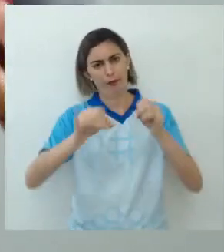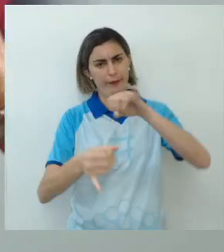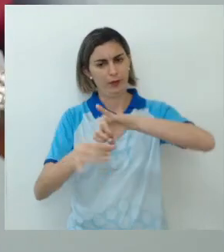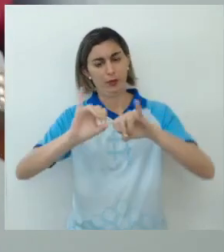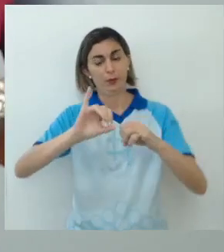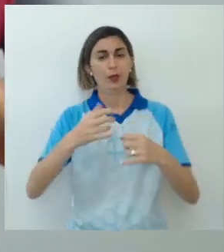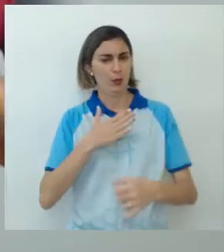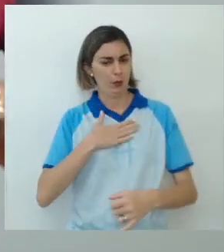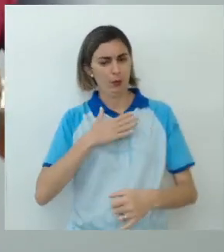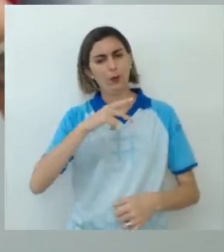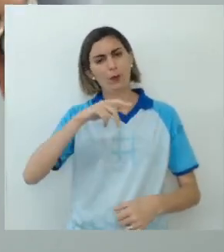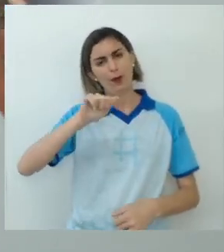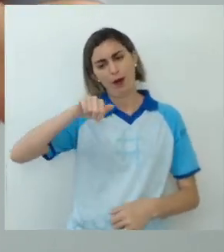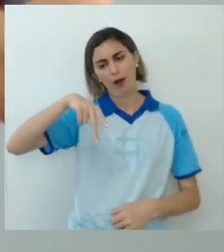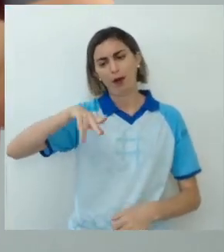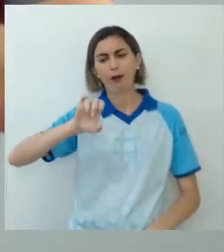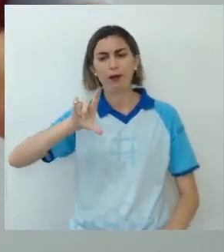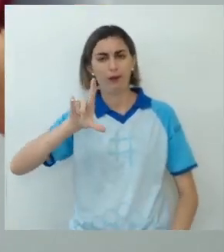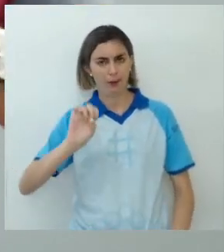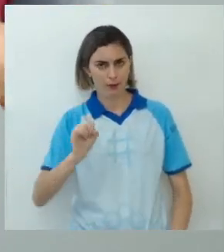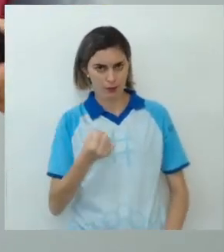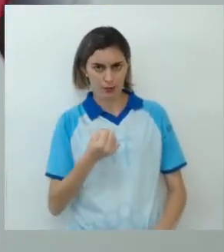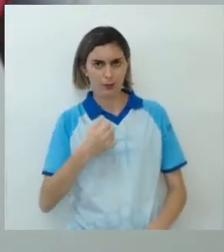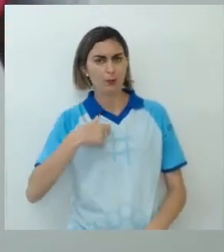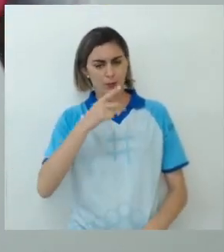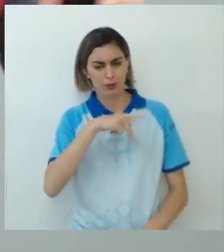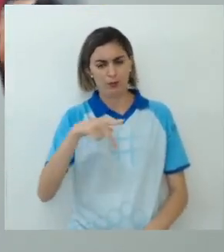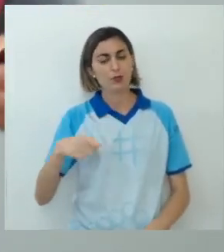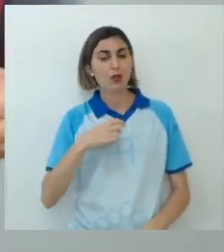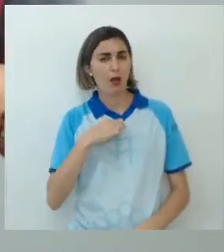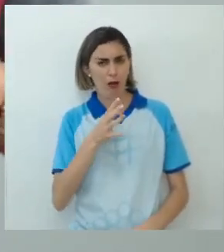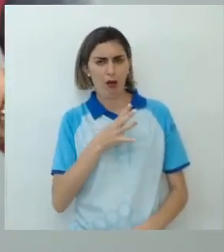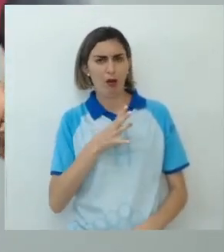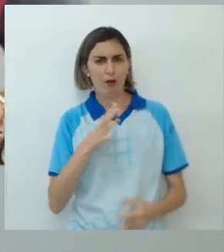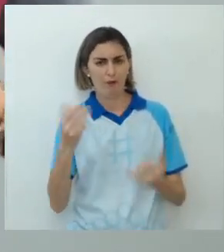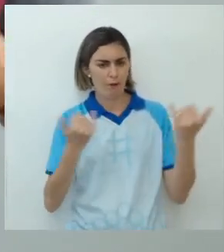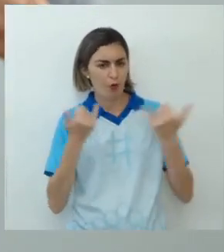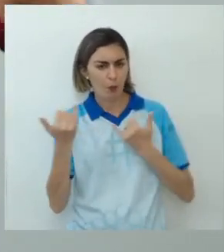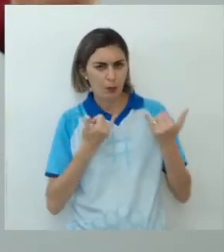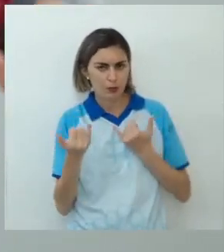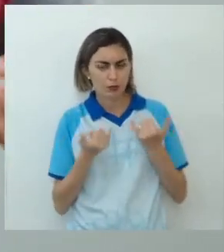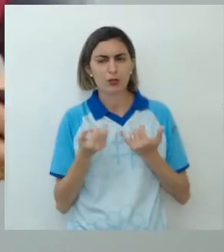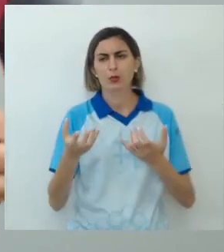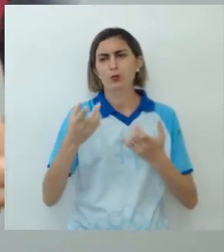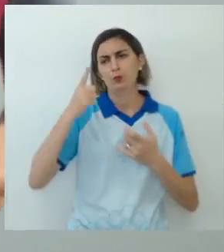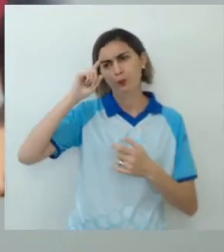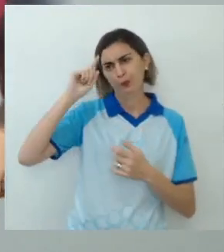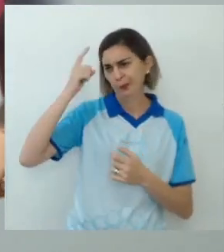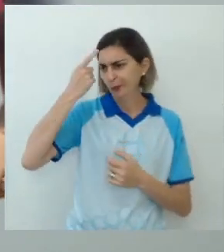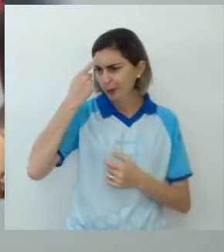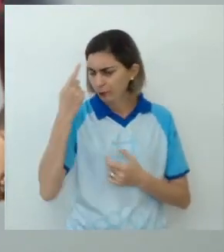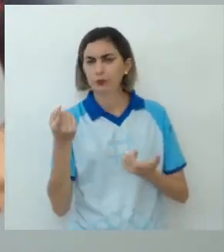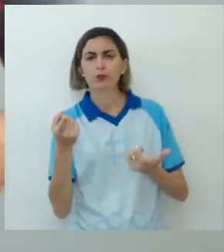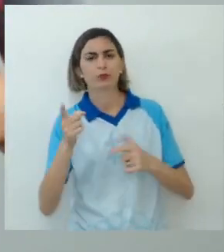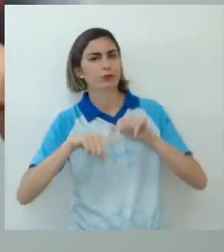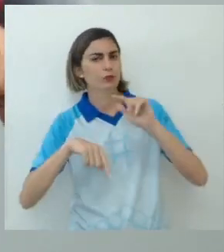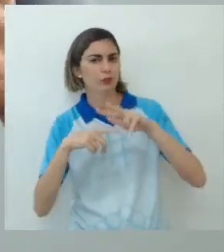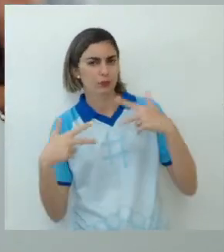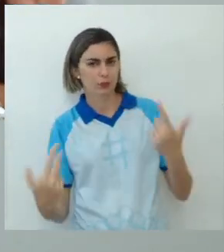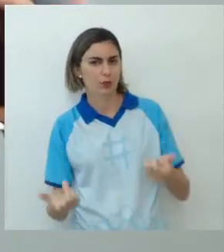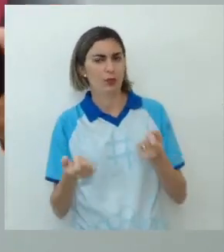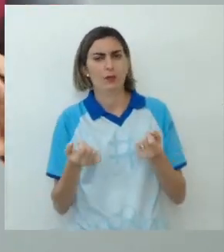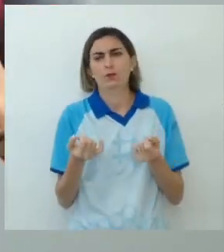Eu sou o professor Aquiles, né? Então, se quiser informações sobre essa aula adicional, tirar alguma dúvida ou esse próprio material,